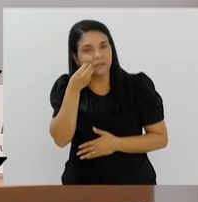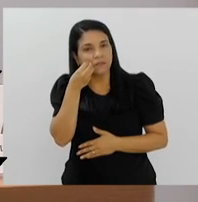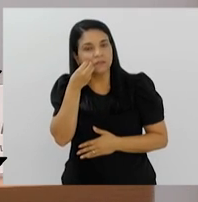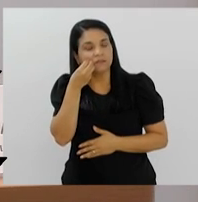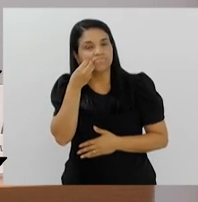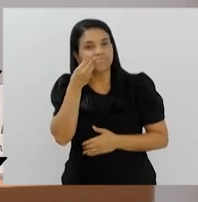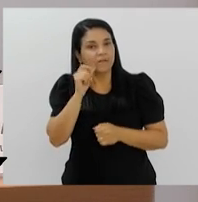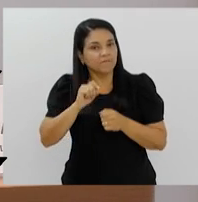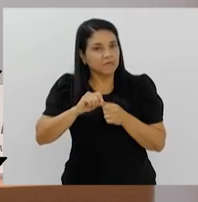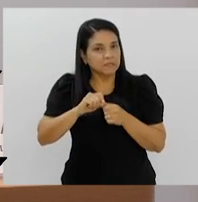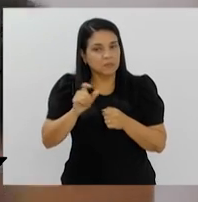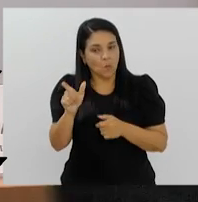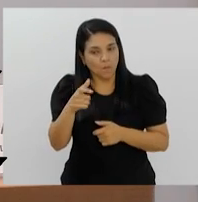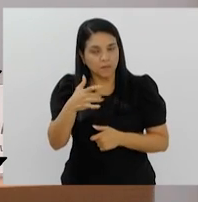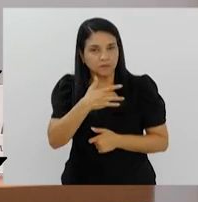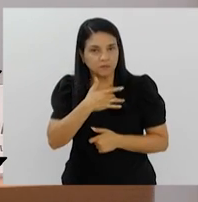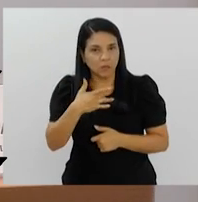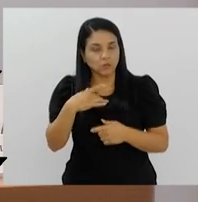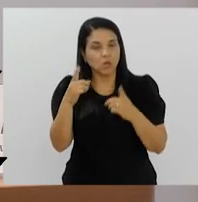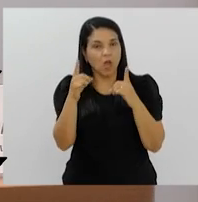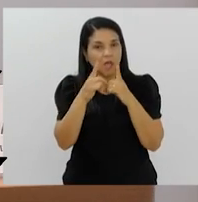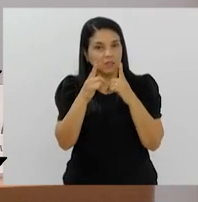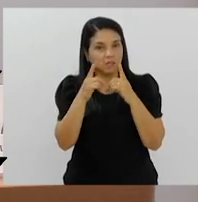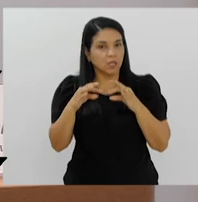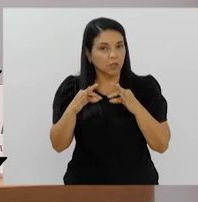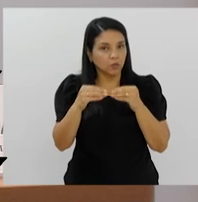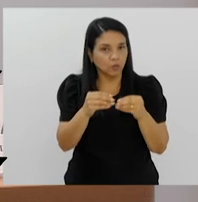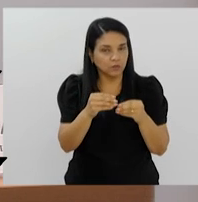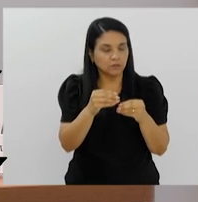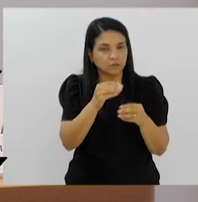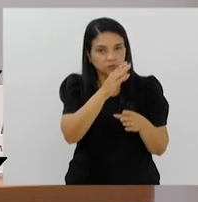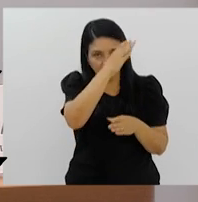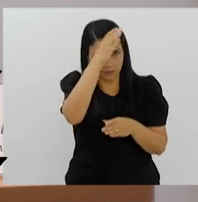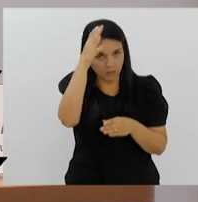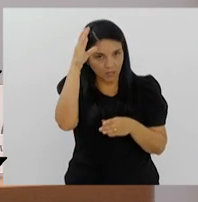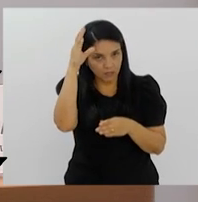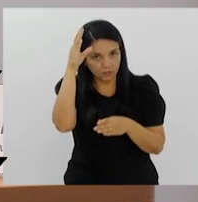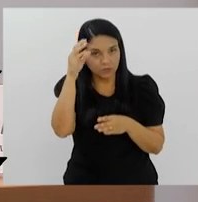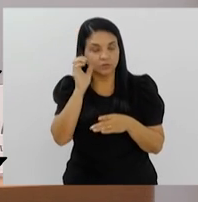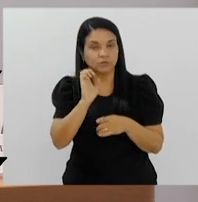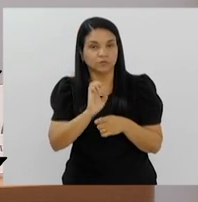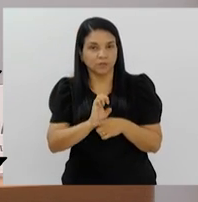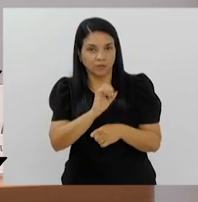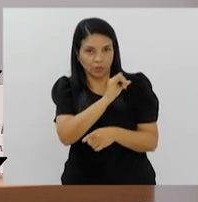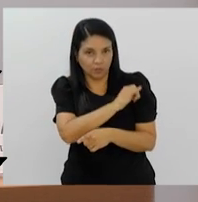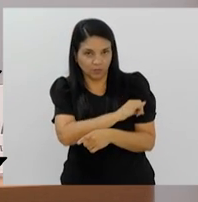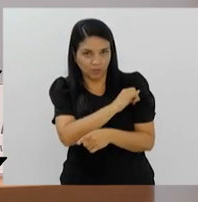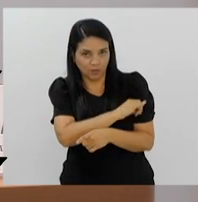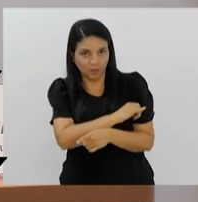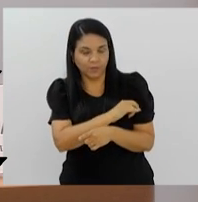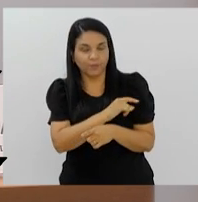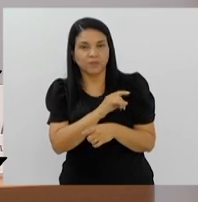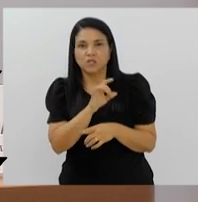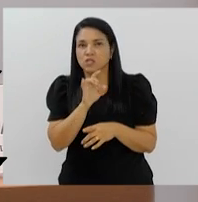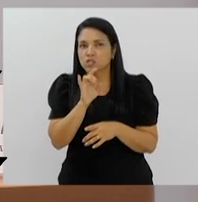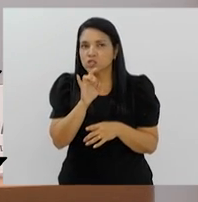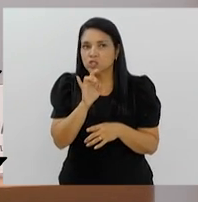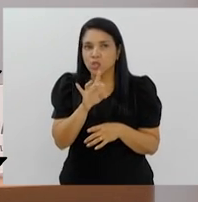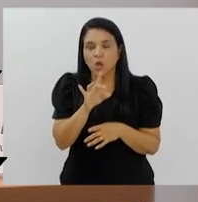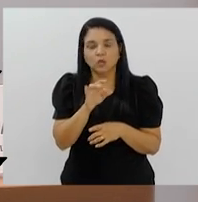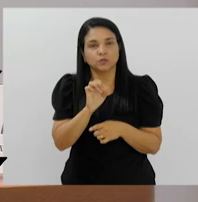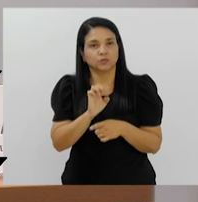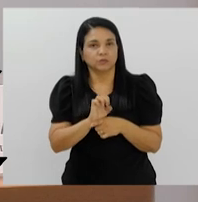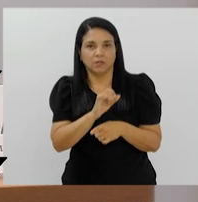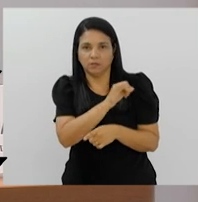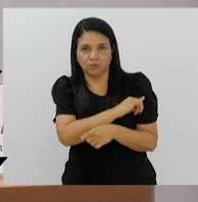plano realmente pudesse atender a todos os beneficiários no estado Rio de Janeiro e não só no estado do Rio de Janeiro porque a Unimed de